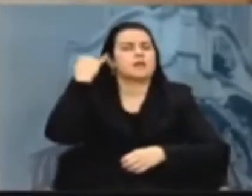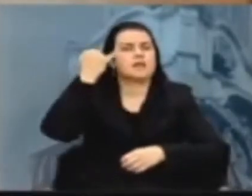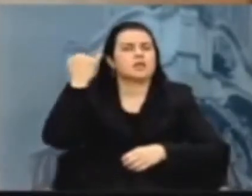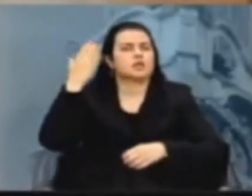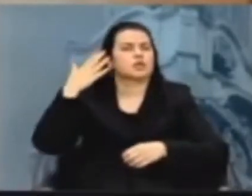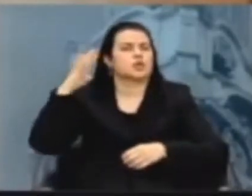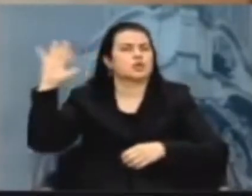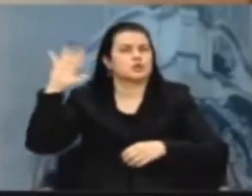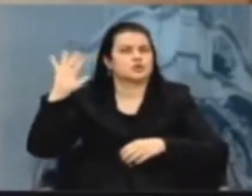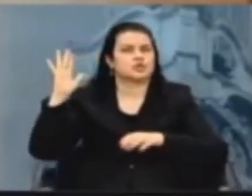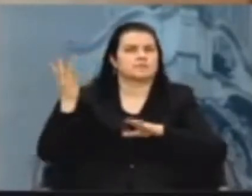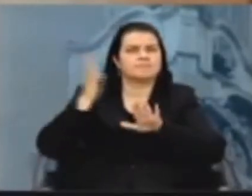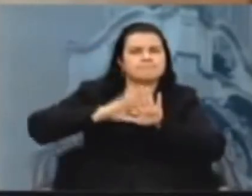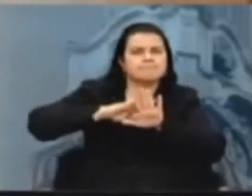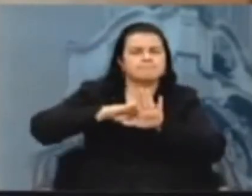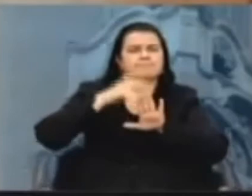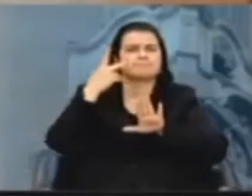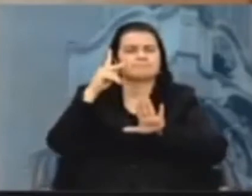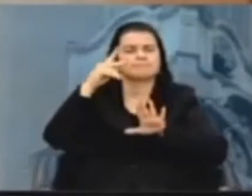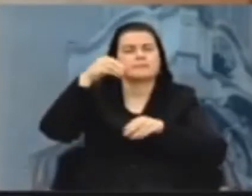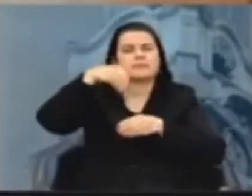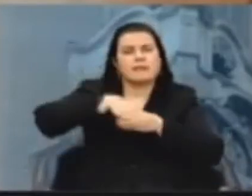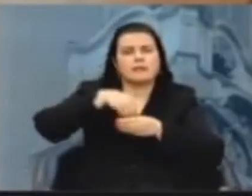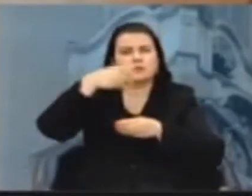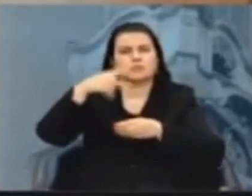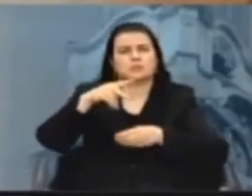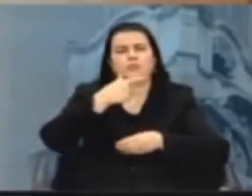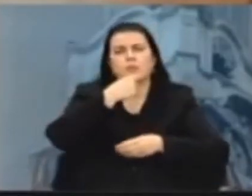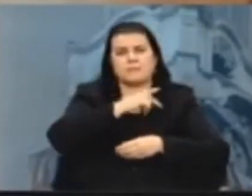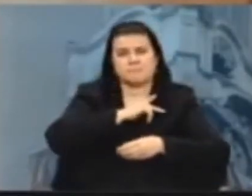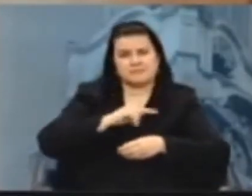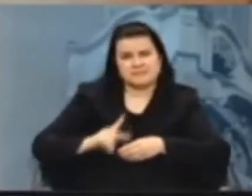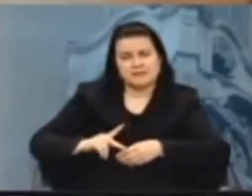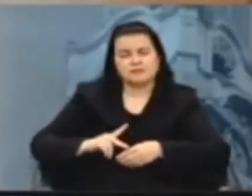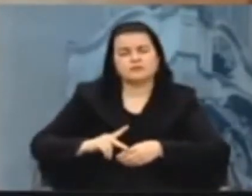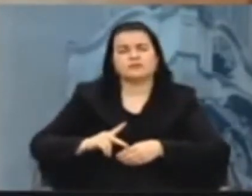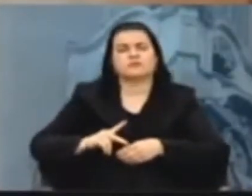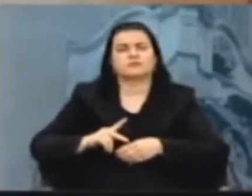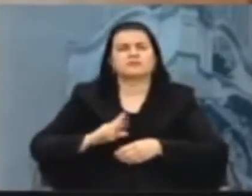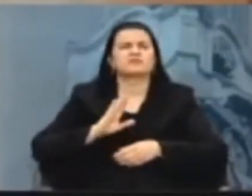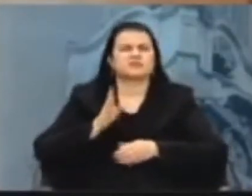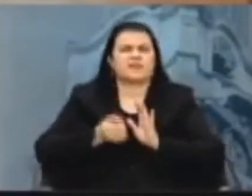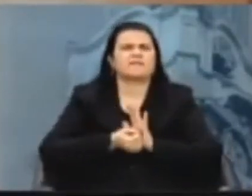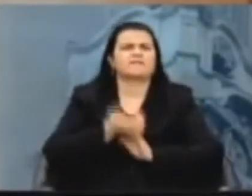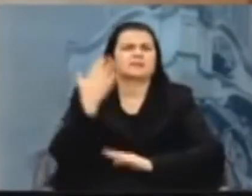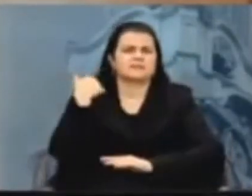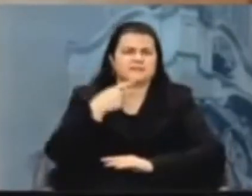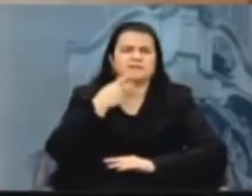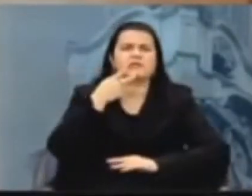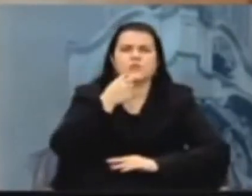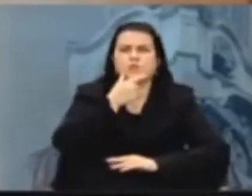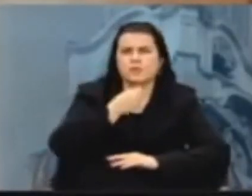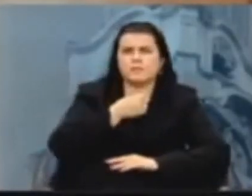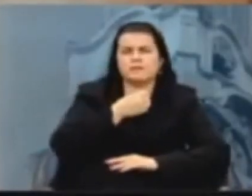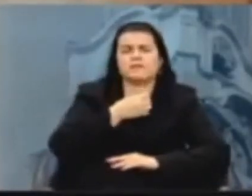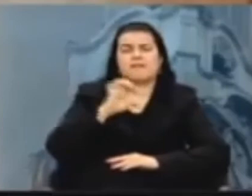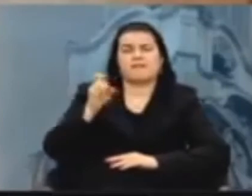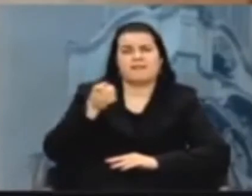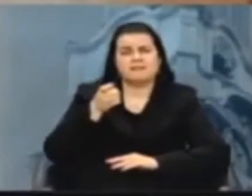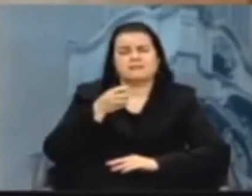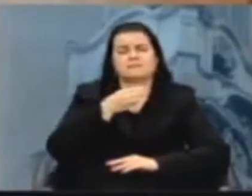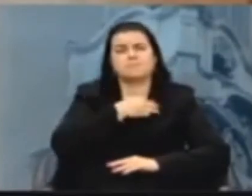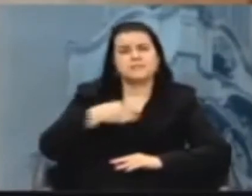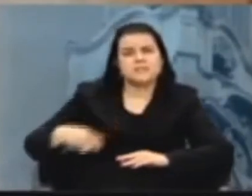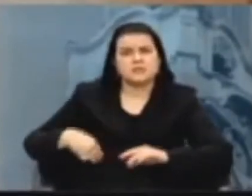senhor presidente da República, em afirmações reiteradas pelo ex-ministro da Educação e